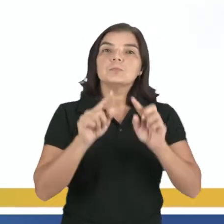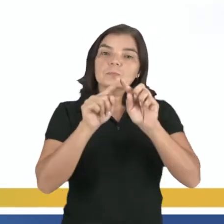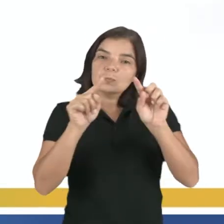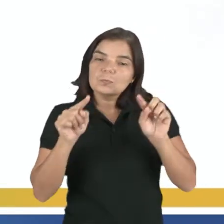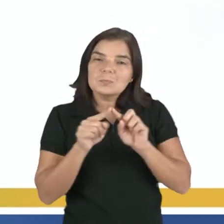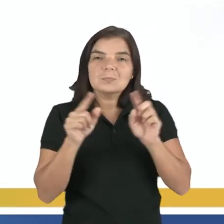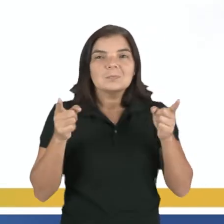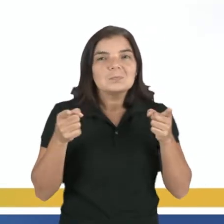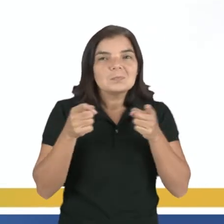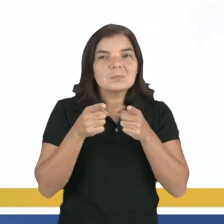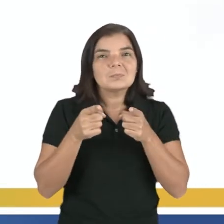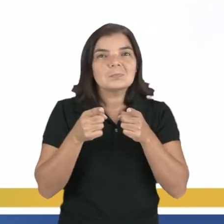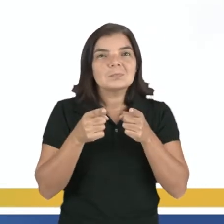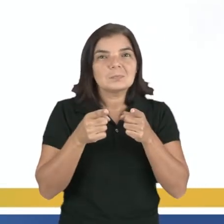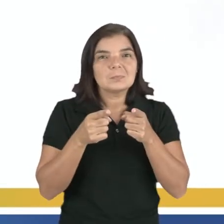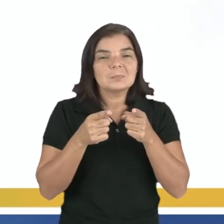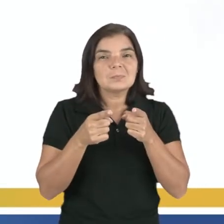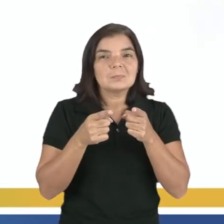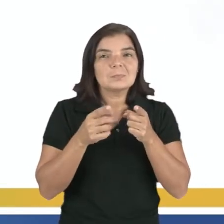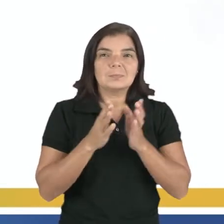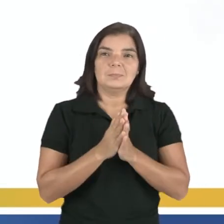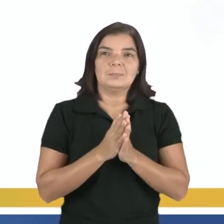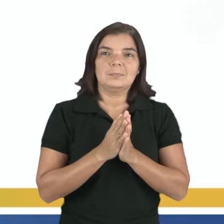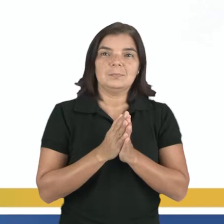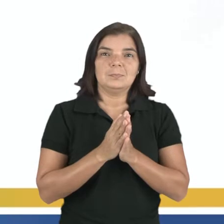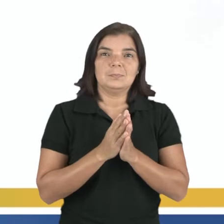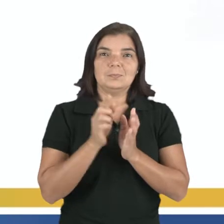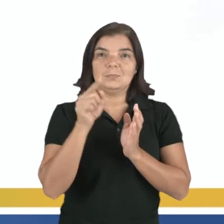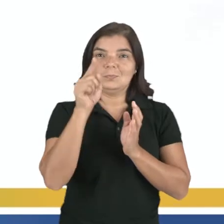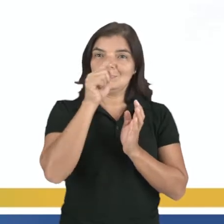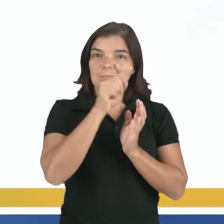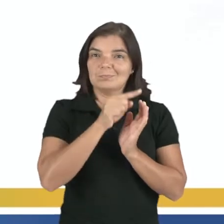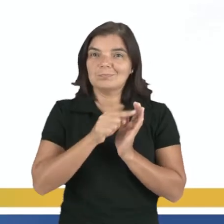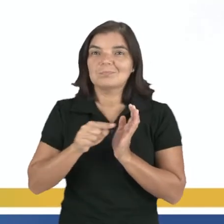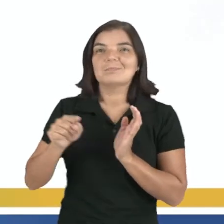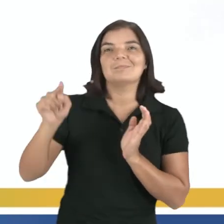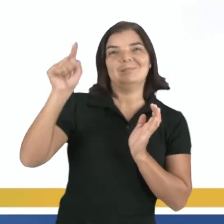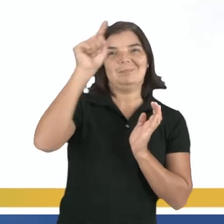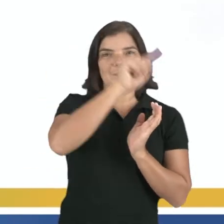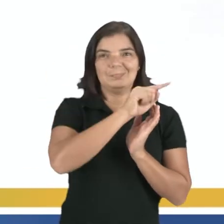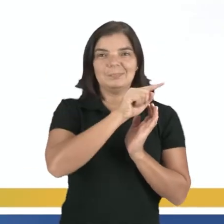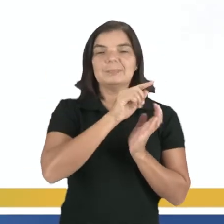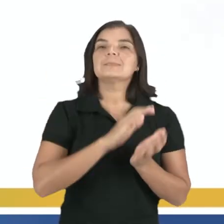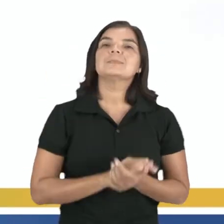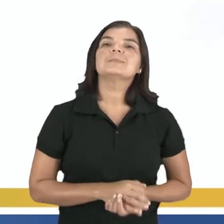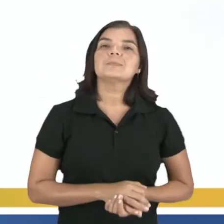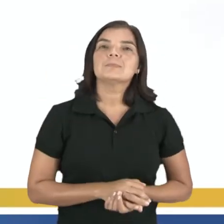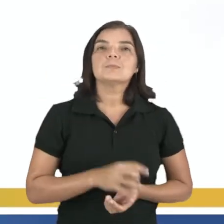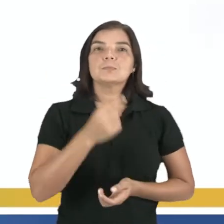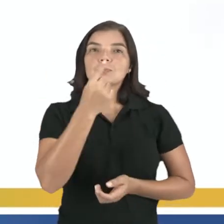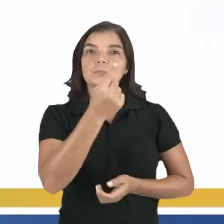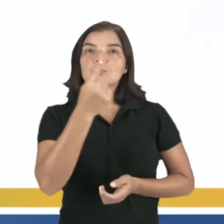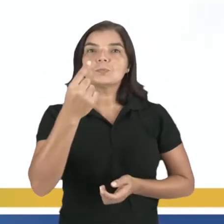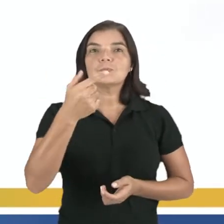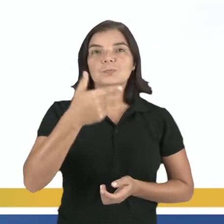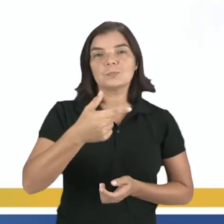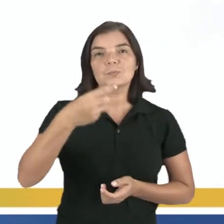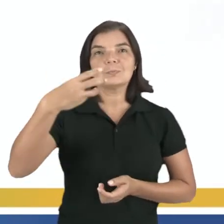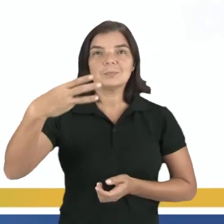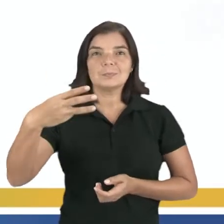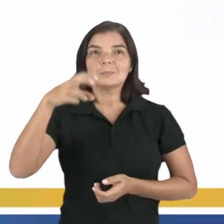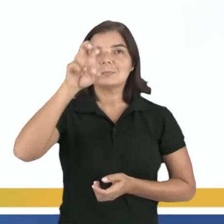menor, e aí vai seguindo o sentido anti-horário, né, da espiral. 1, 1, 2,